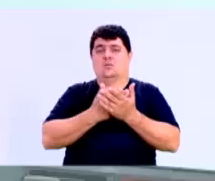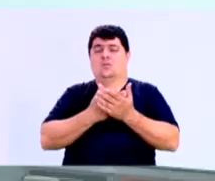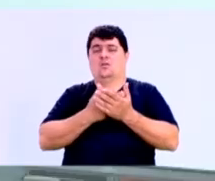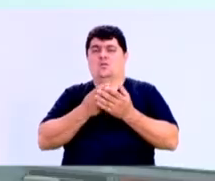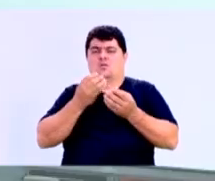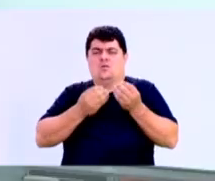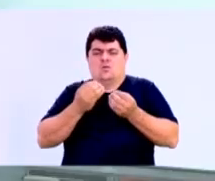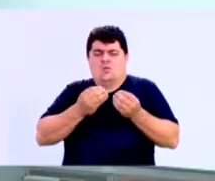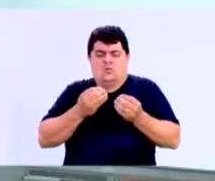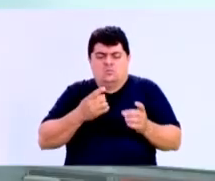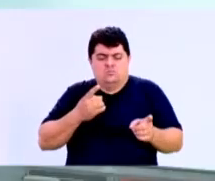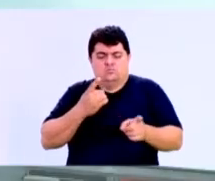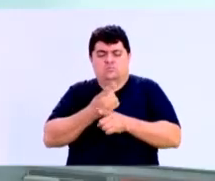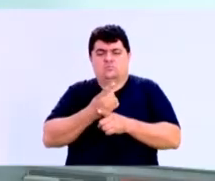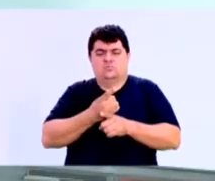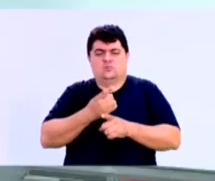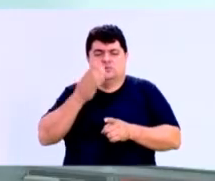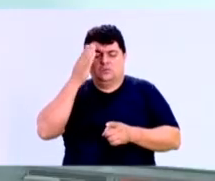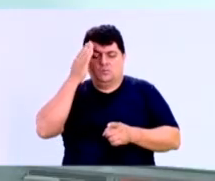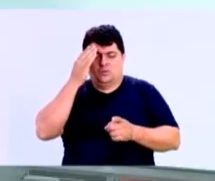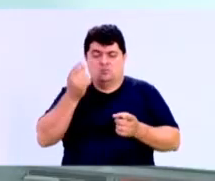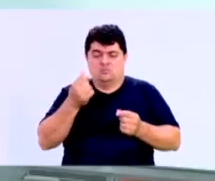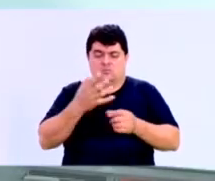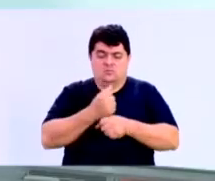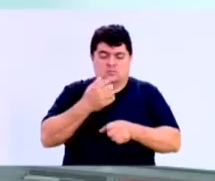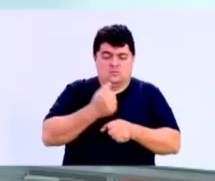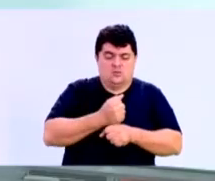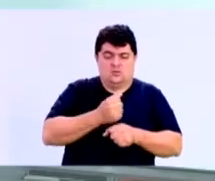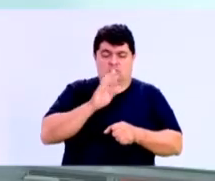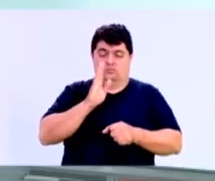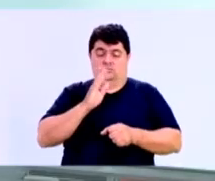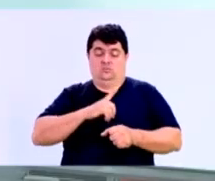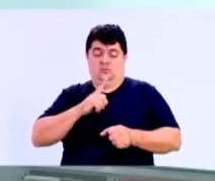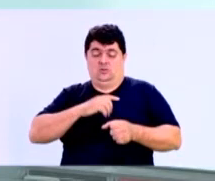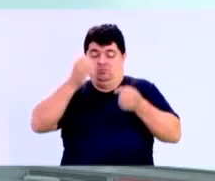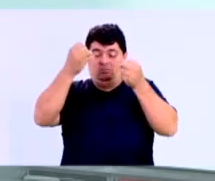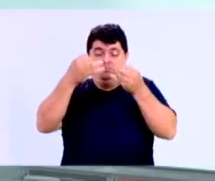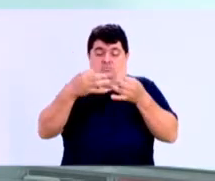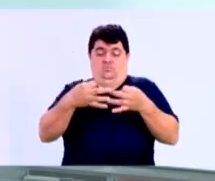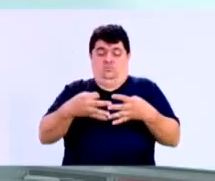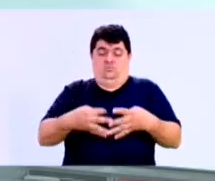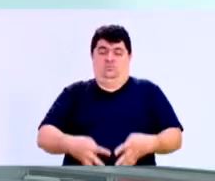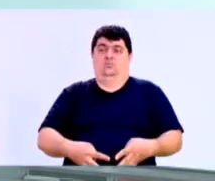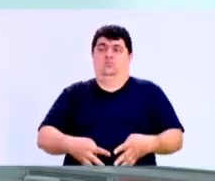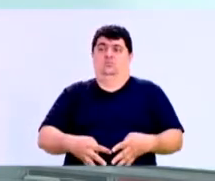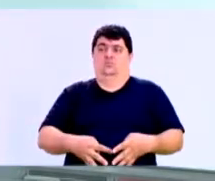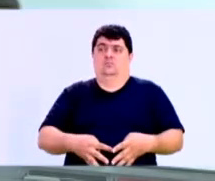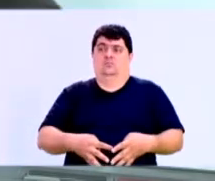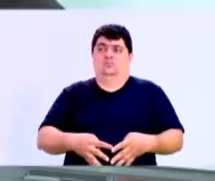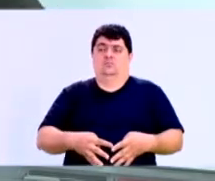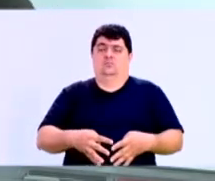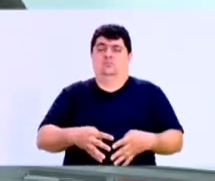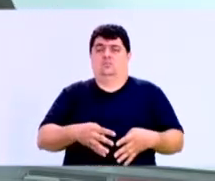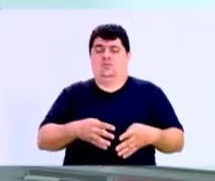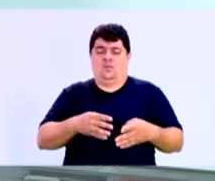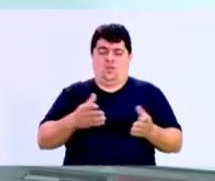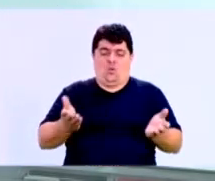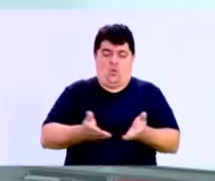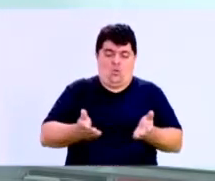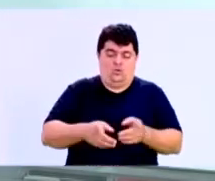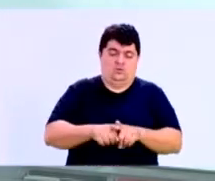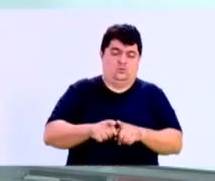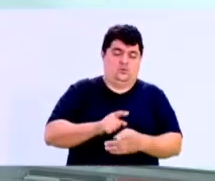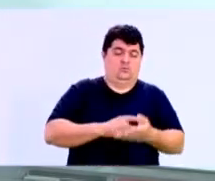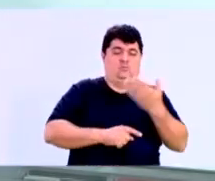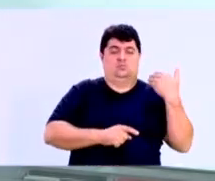como é que eu identifico através da contabilidade, já que ela relata o presente, é estática, o presente e passado, quanto é que